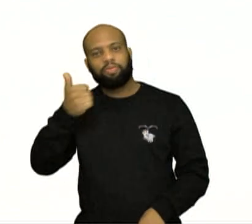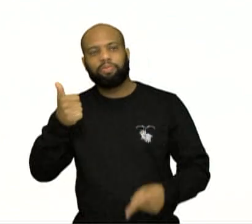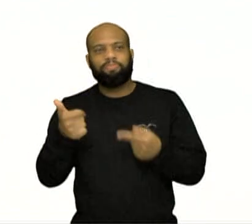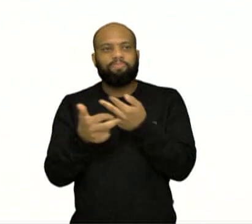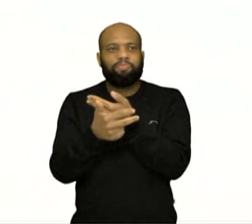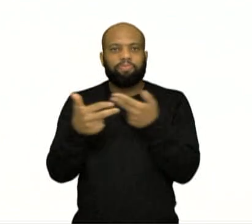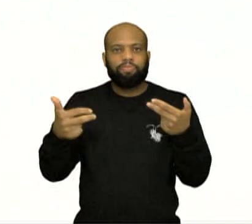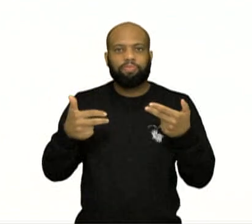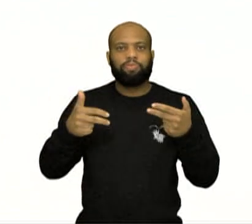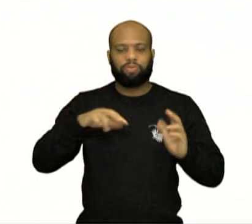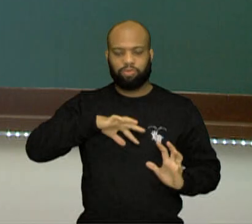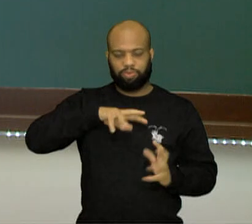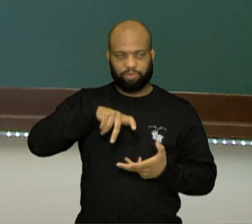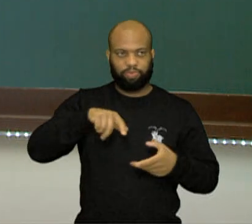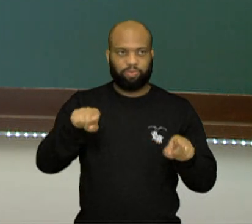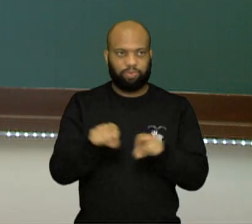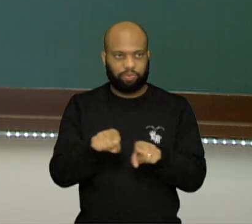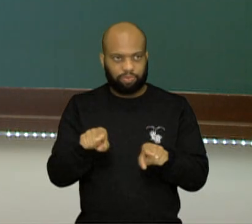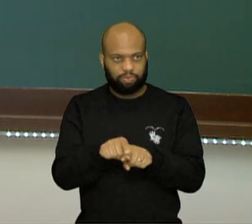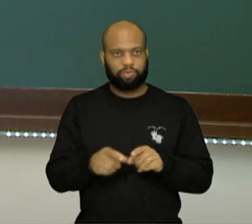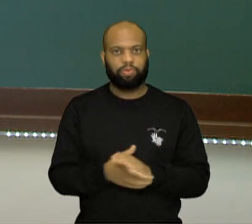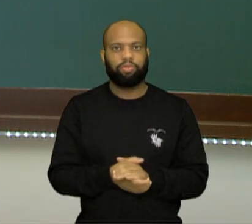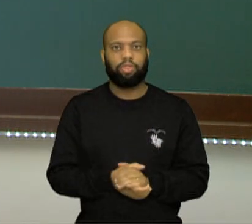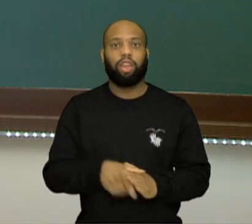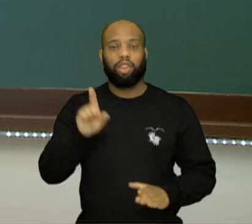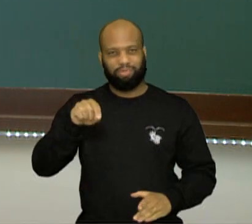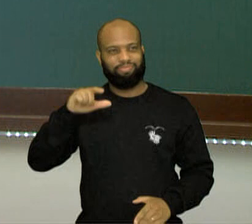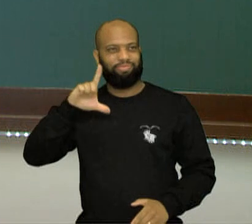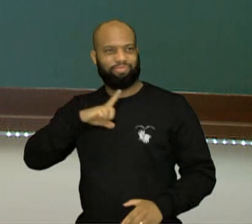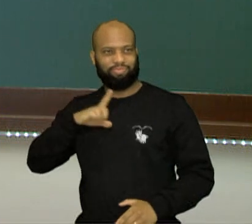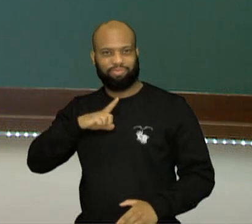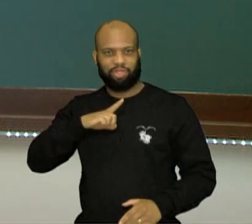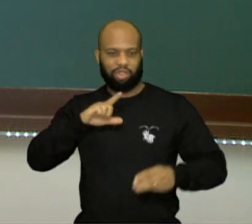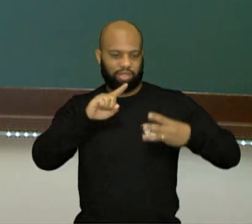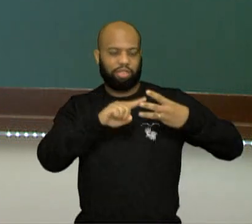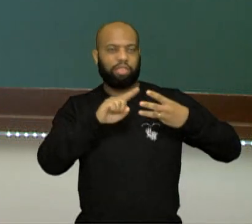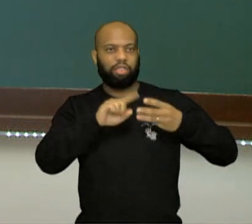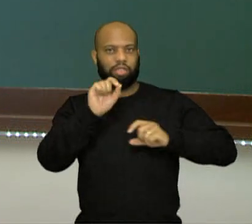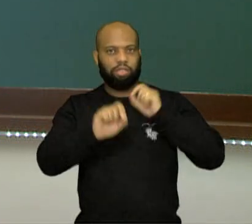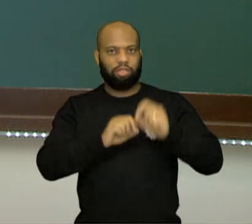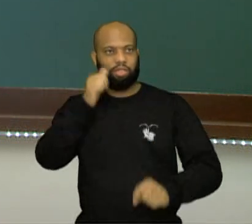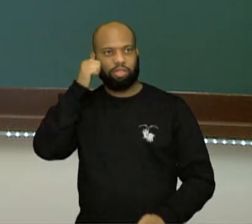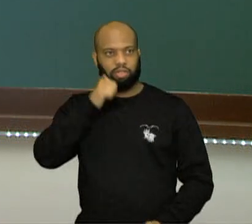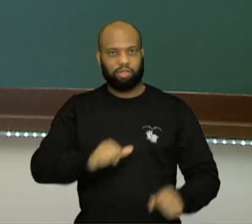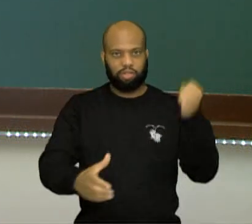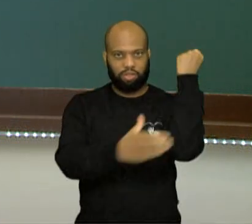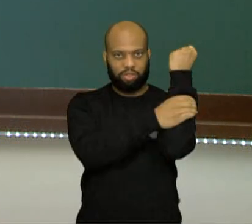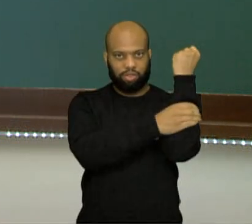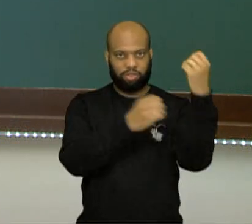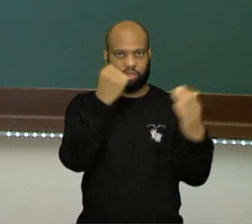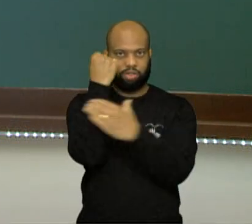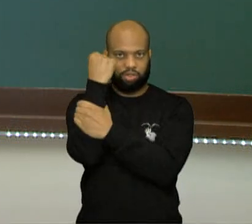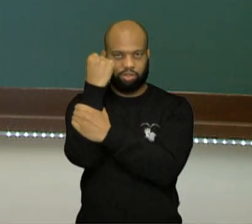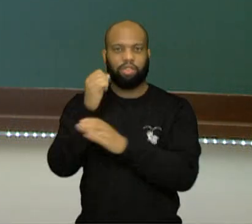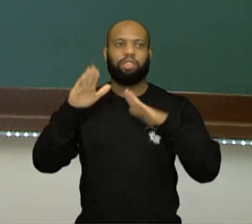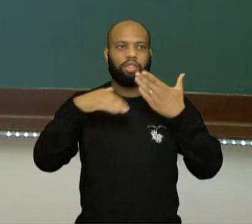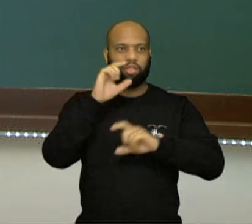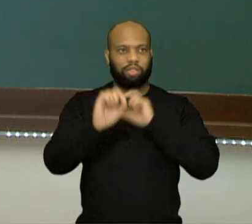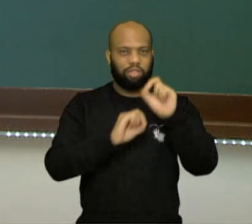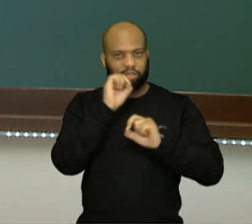3 cartazes de 3 produtos culturais que são filmes. Então, produto cultural